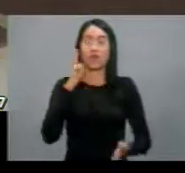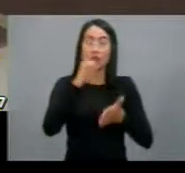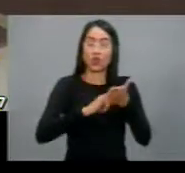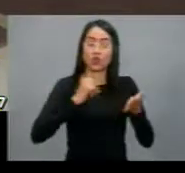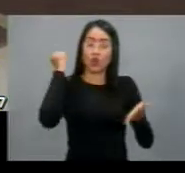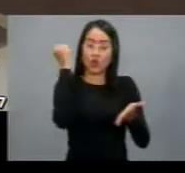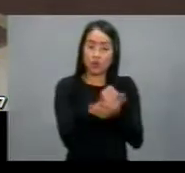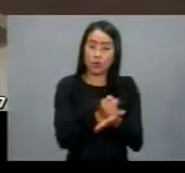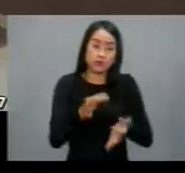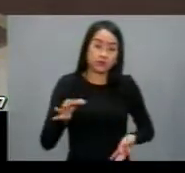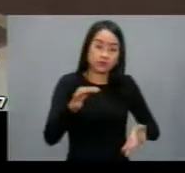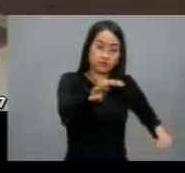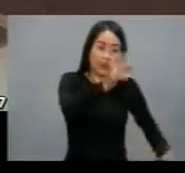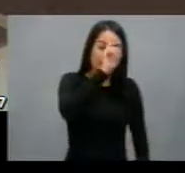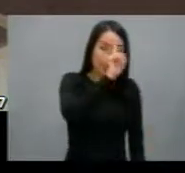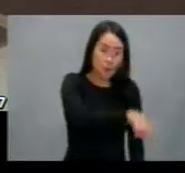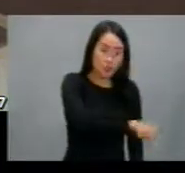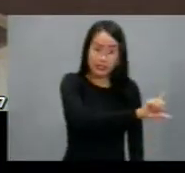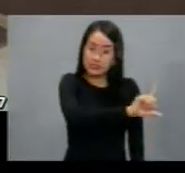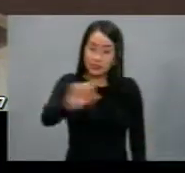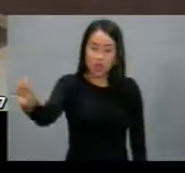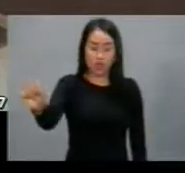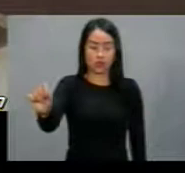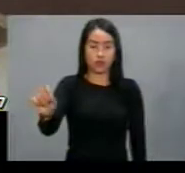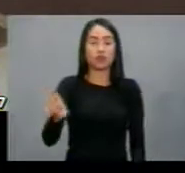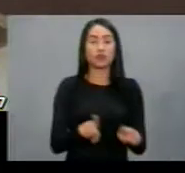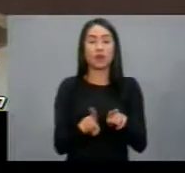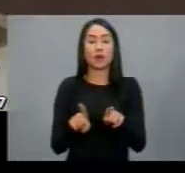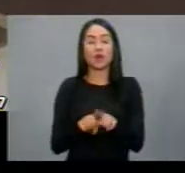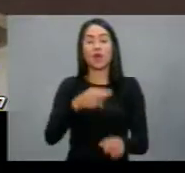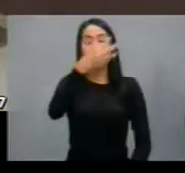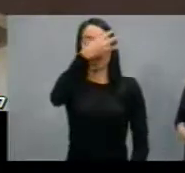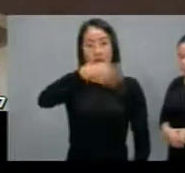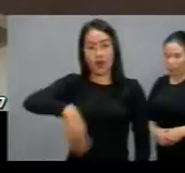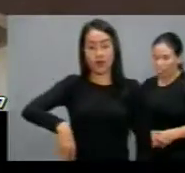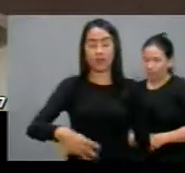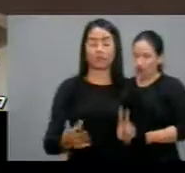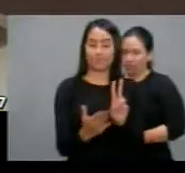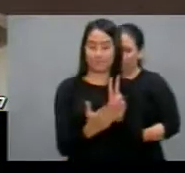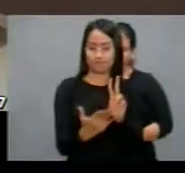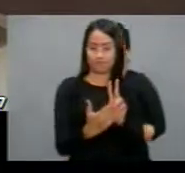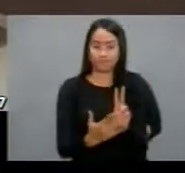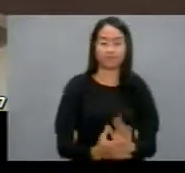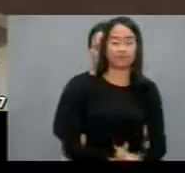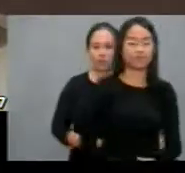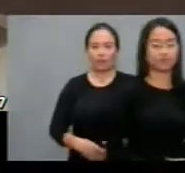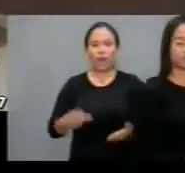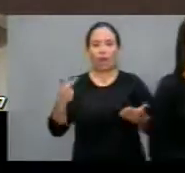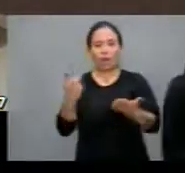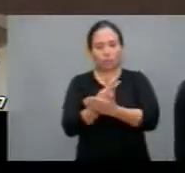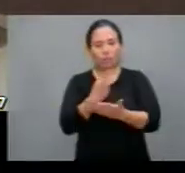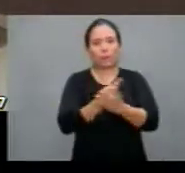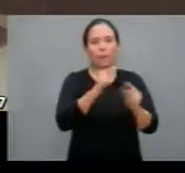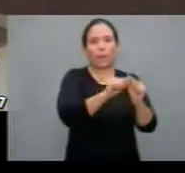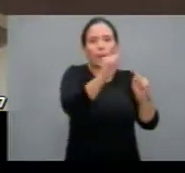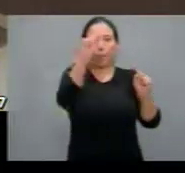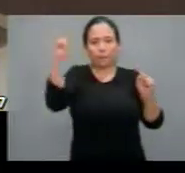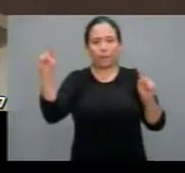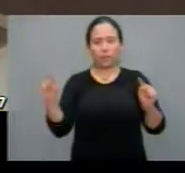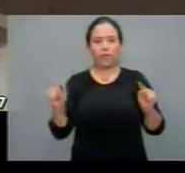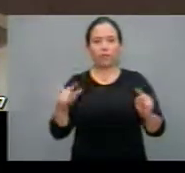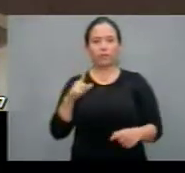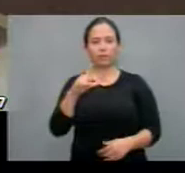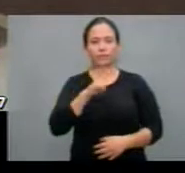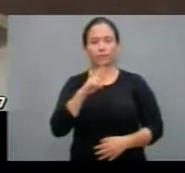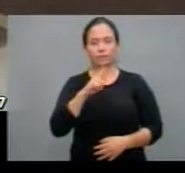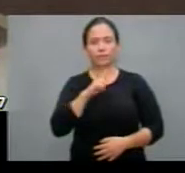daquela ocupação, o Partido DENOX, o que aconteceu no Maranhão com os Gamela, o que aconteceu no Pará com os Sem Terra, o que aconteceu com aqueles camponeses